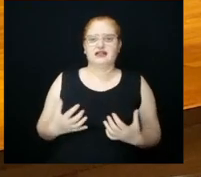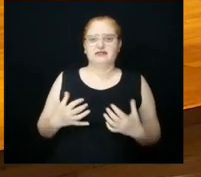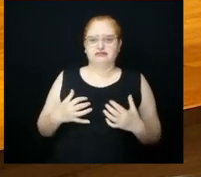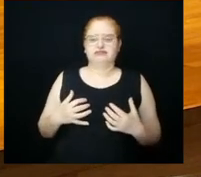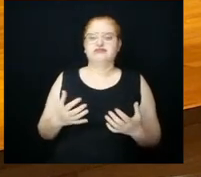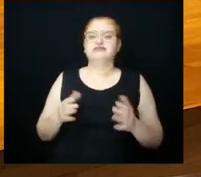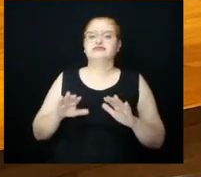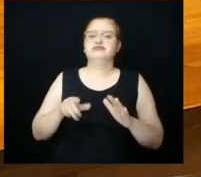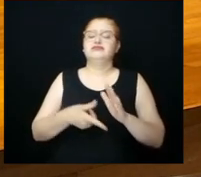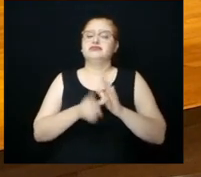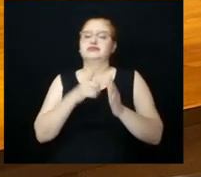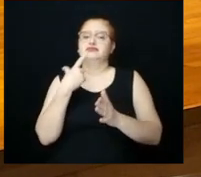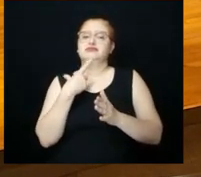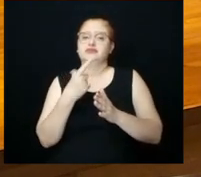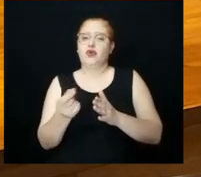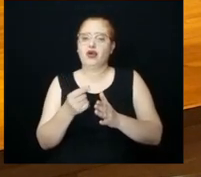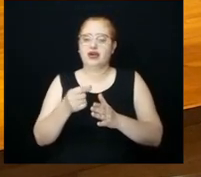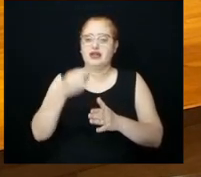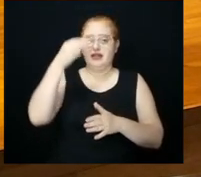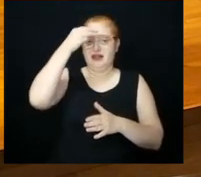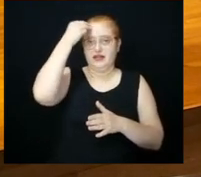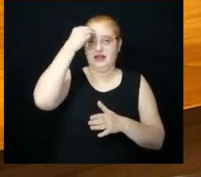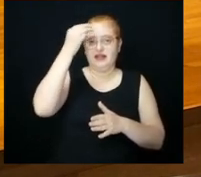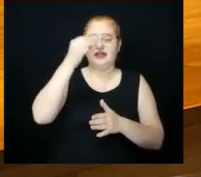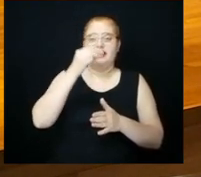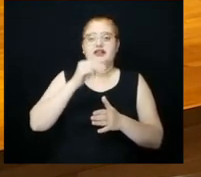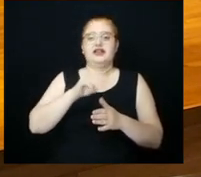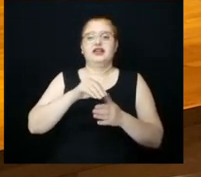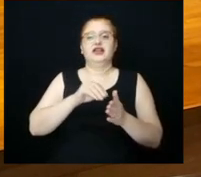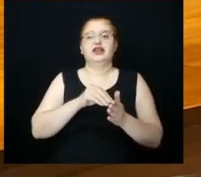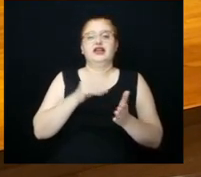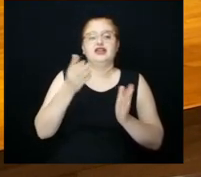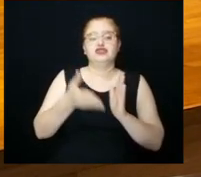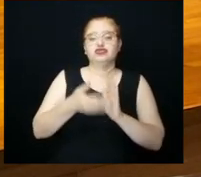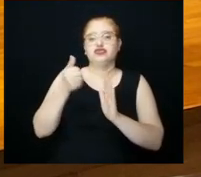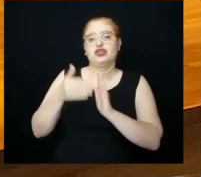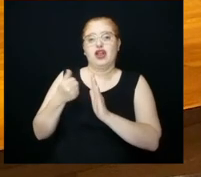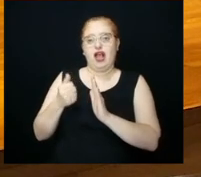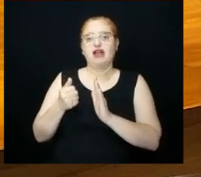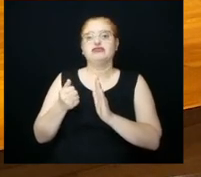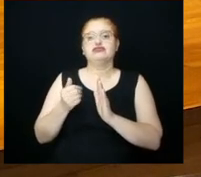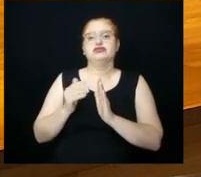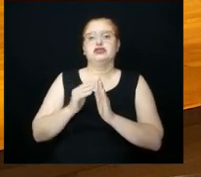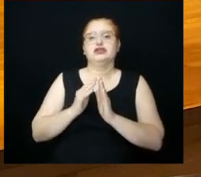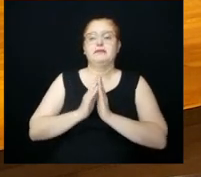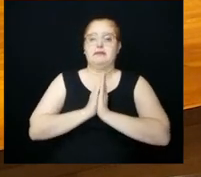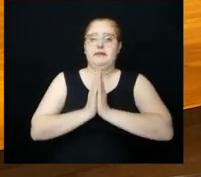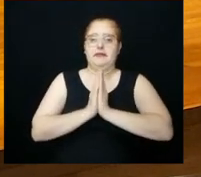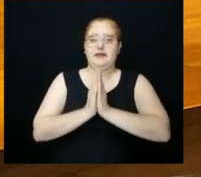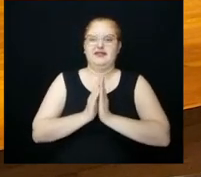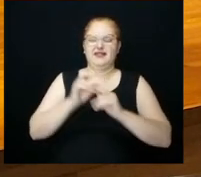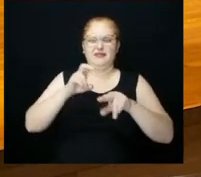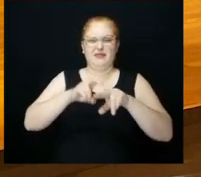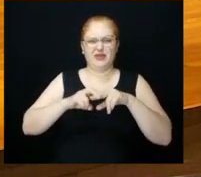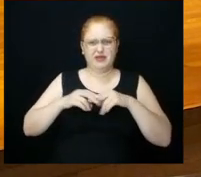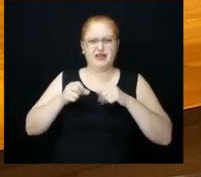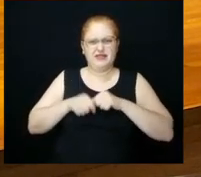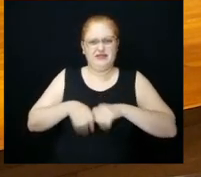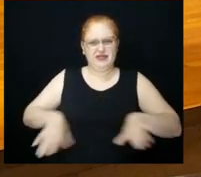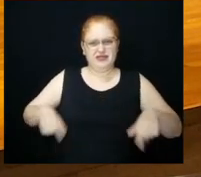de ela ir embora, as damas de honra eram banidas das cerimônias religiosas porque seus vestidos eram de alcinhas?